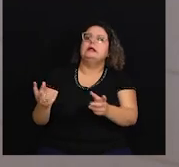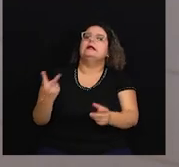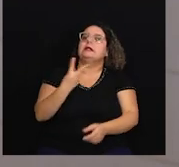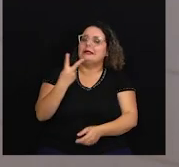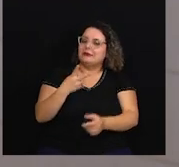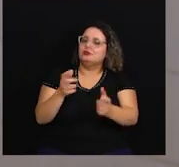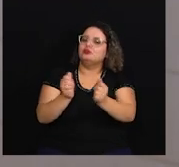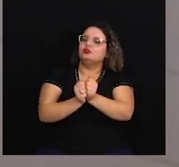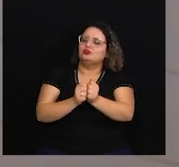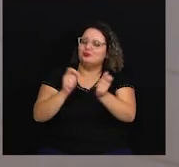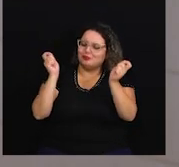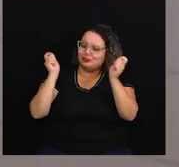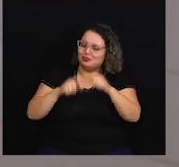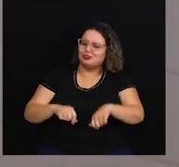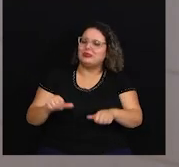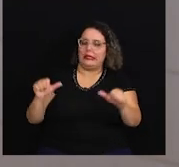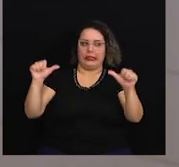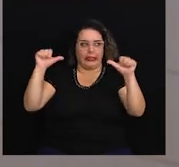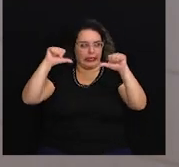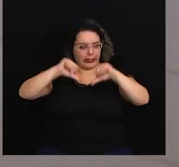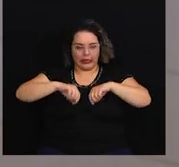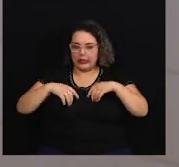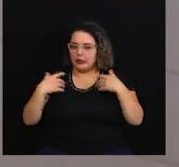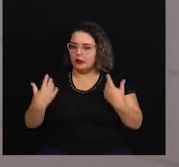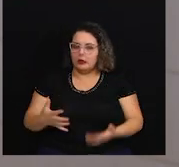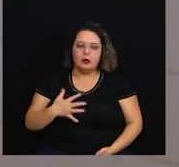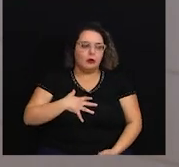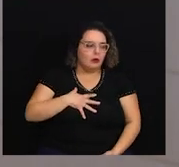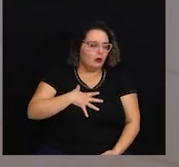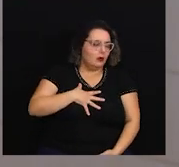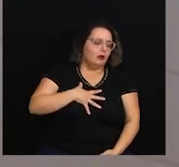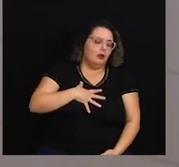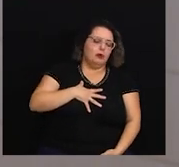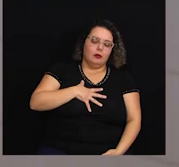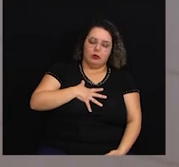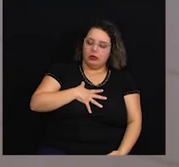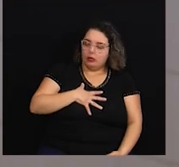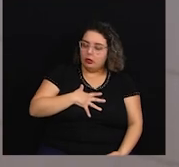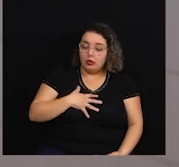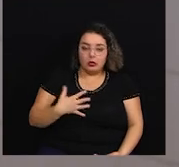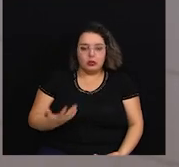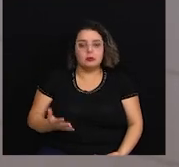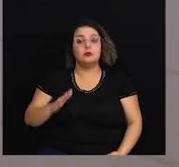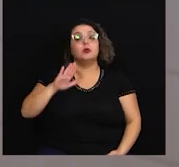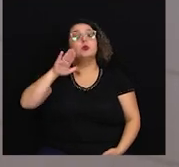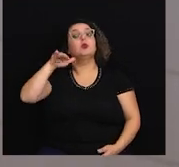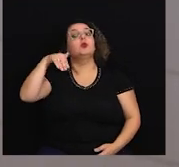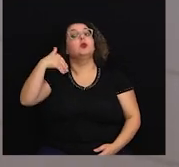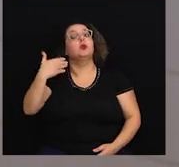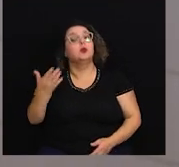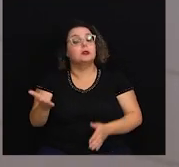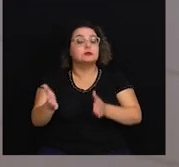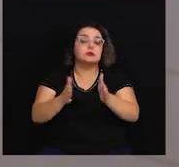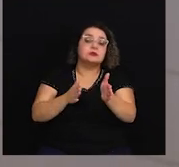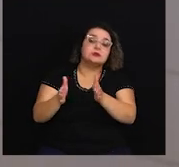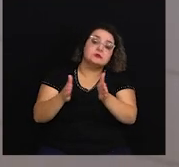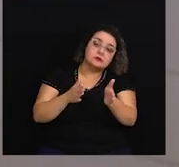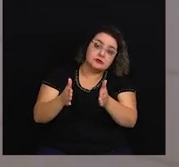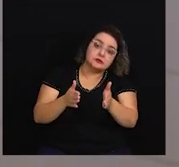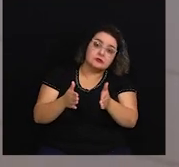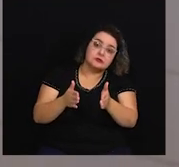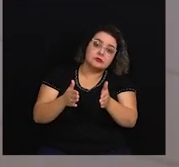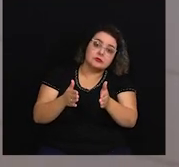duas juntas elas potencializam e passava muito mal foi quando nessa época